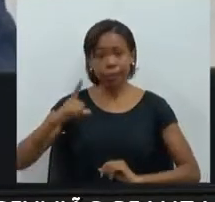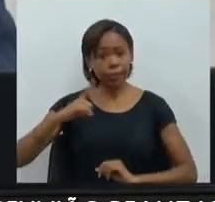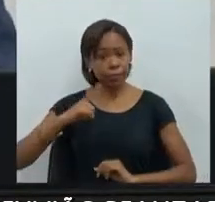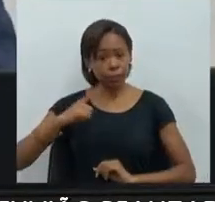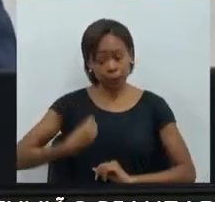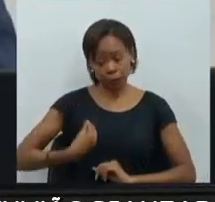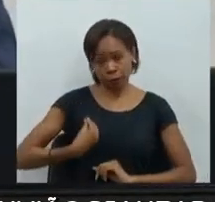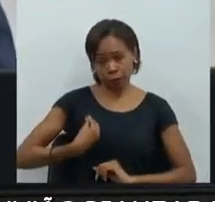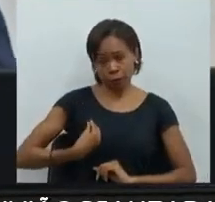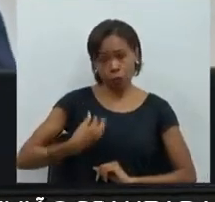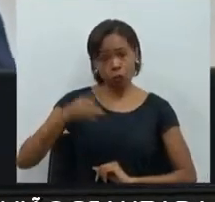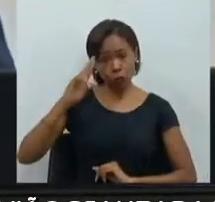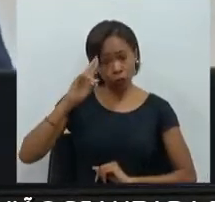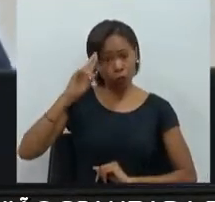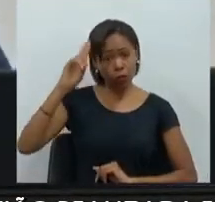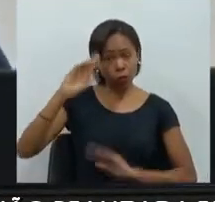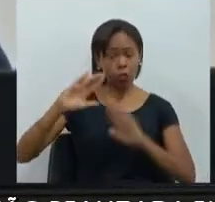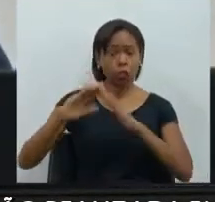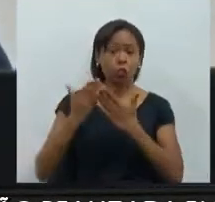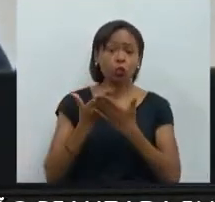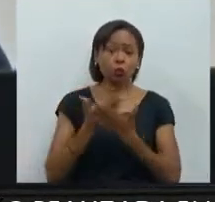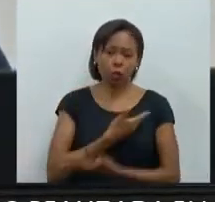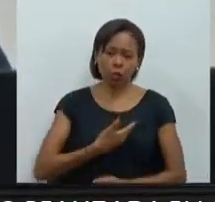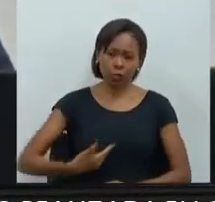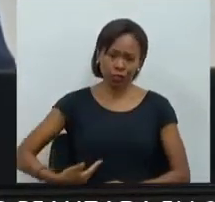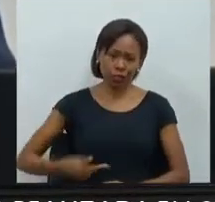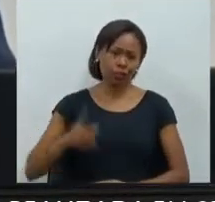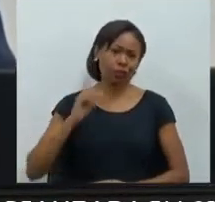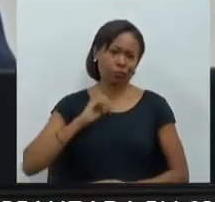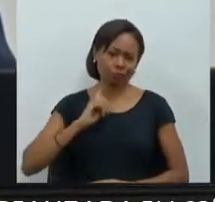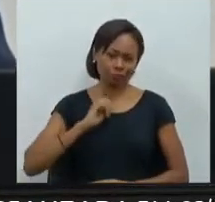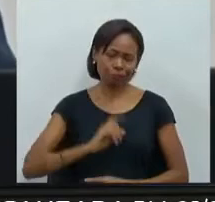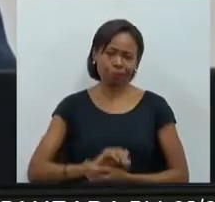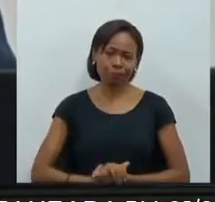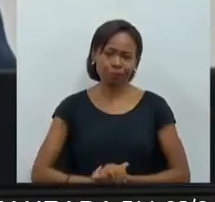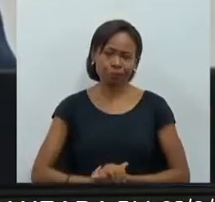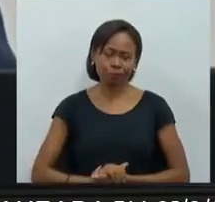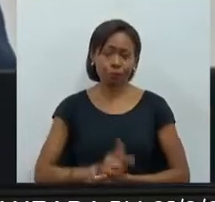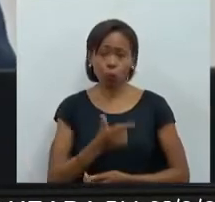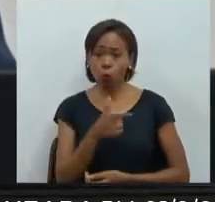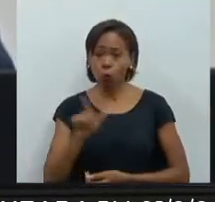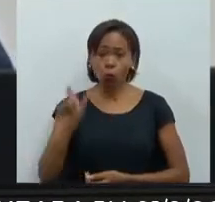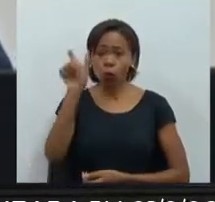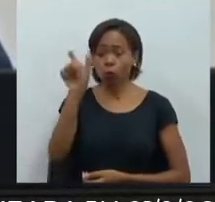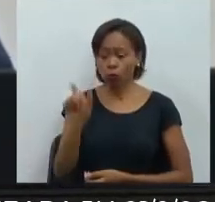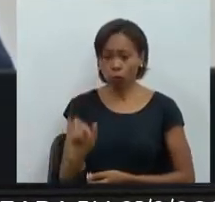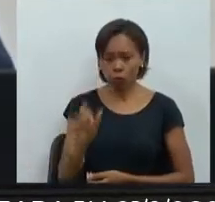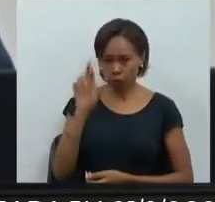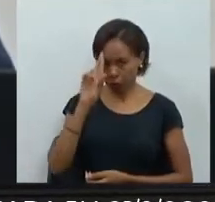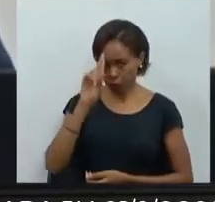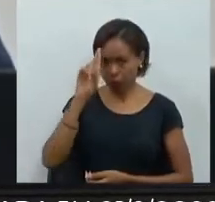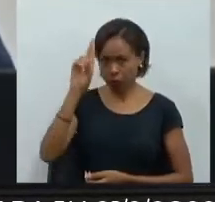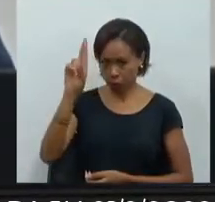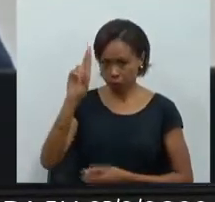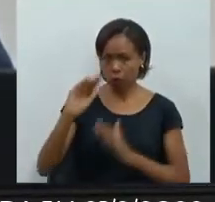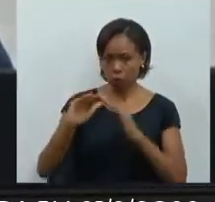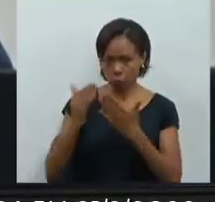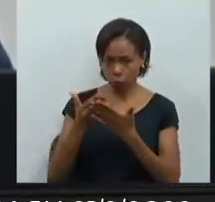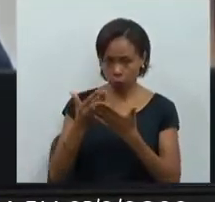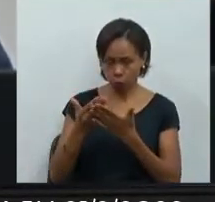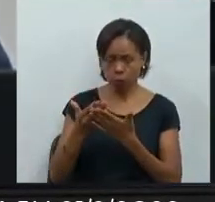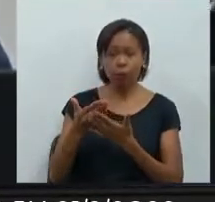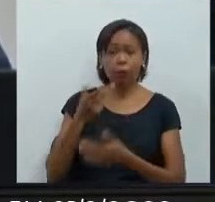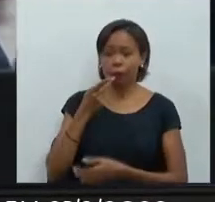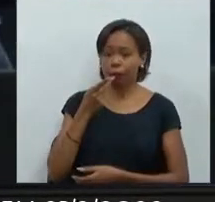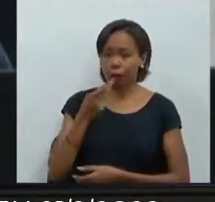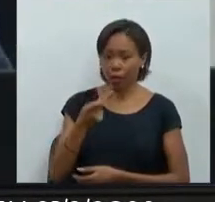do Estado. Eu queria, então, passar para uma dos diretores, para poder também oportunizar a sua fala, a